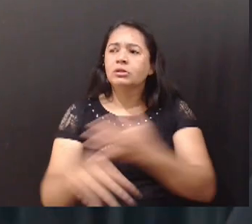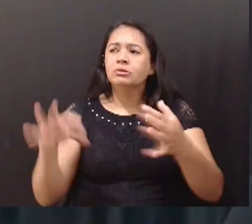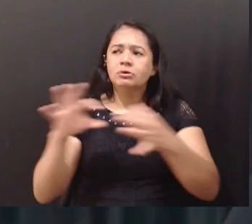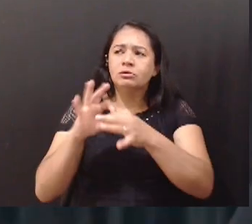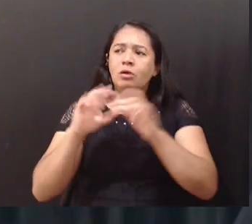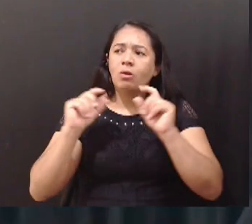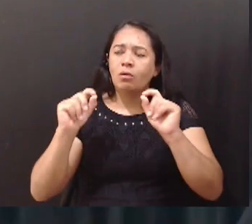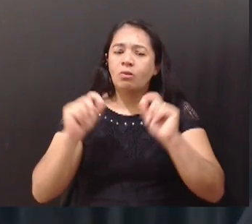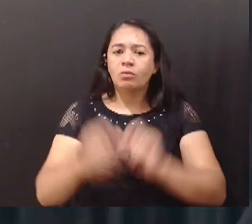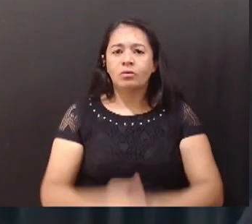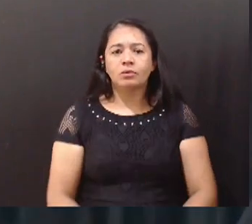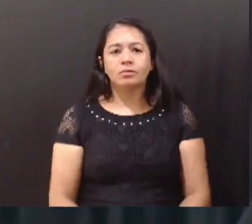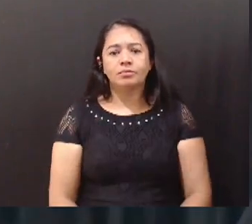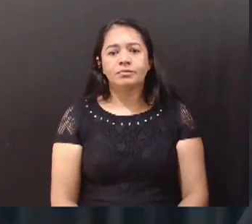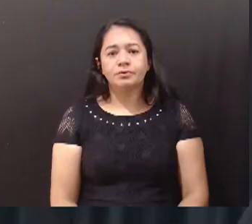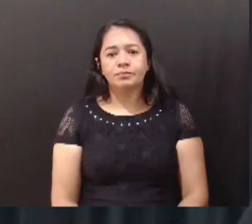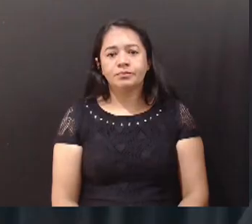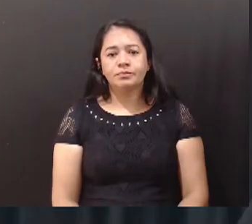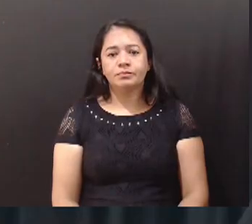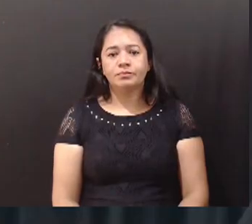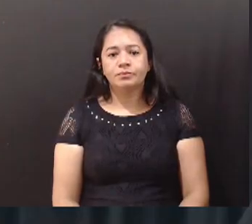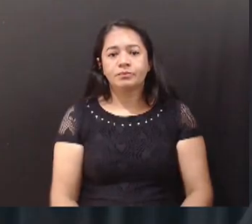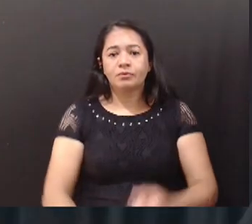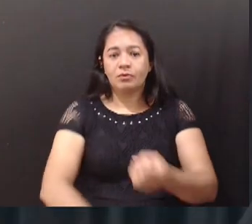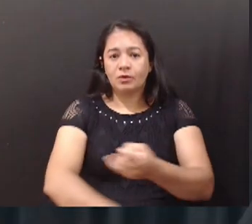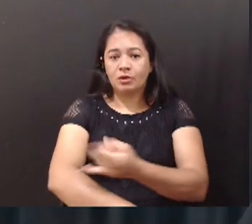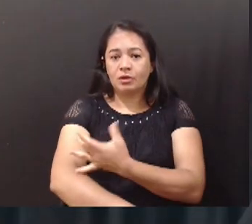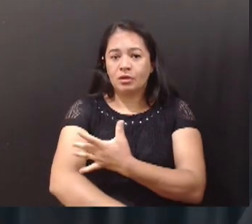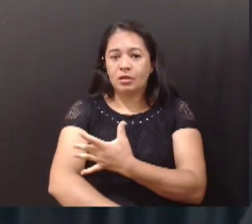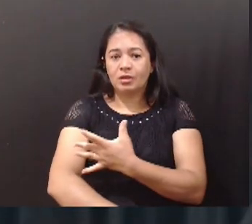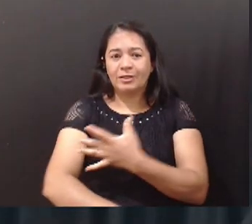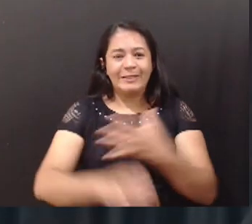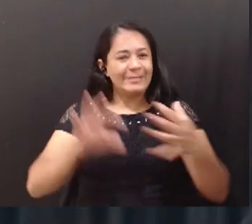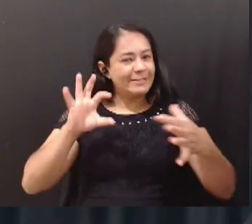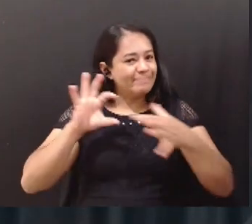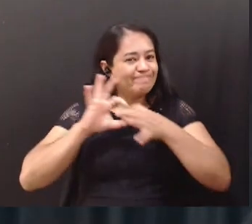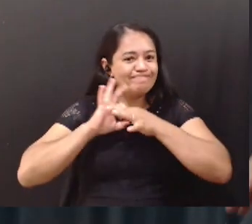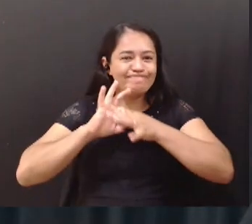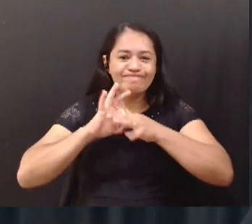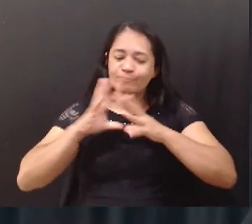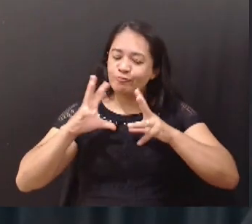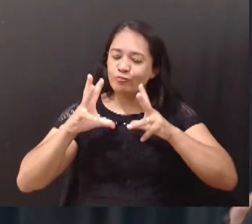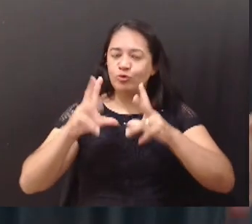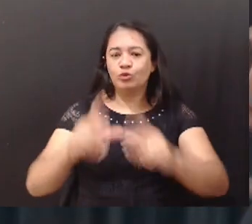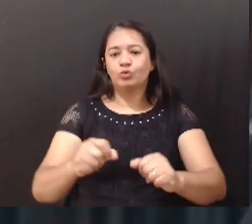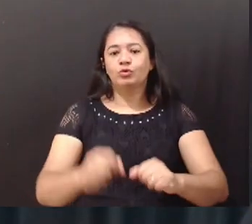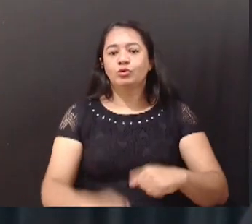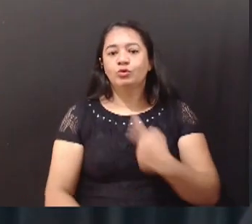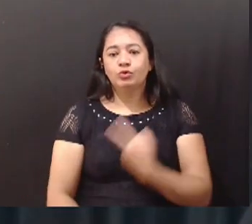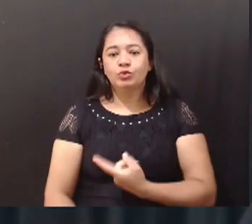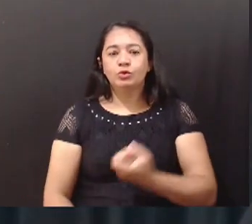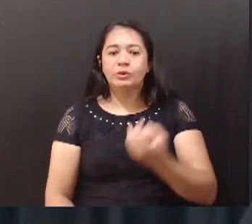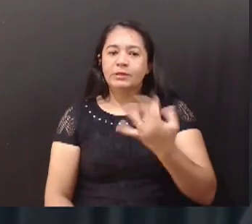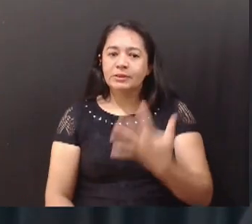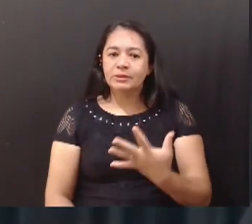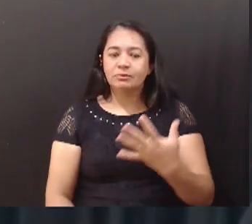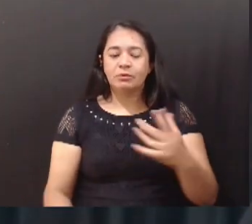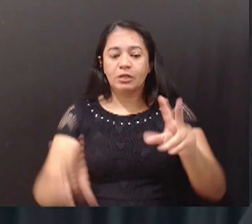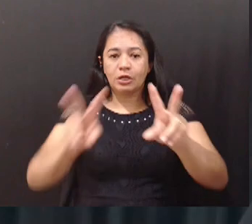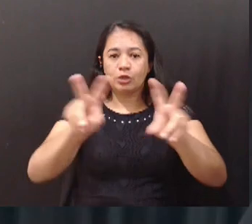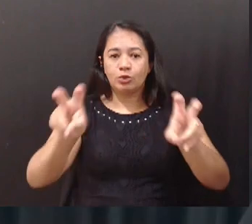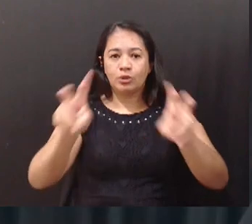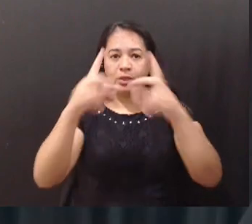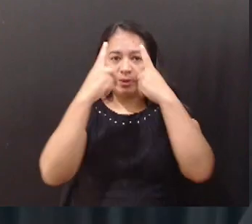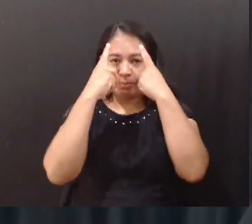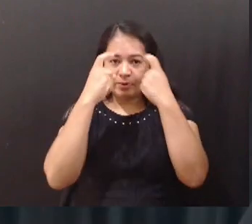Eu vou falar para você, Rúbia, que as emoções têm tudo a ver com isso, né? Quando a gente está falando de violência, e principalmente